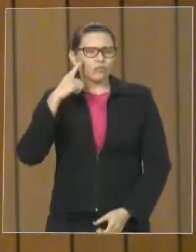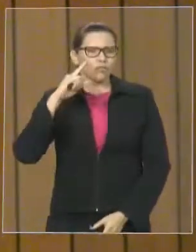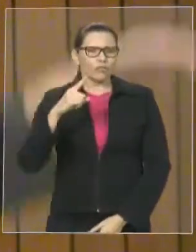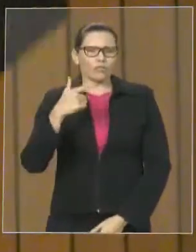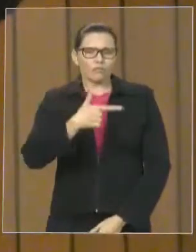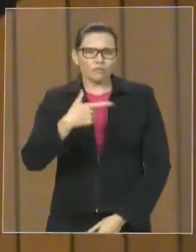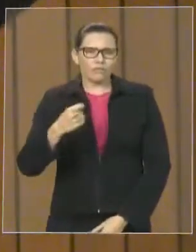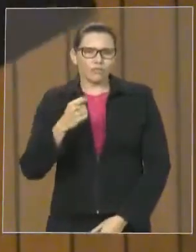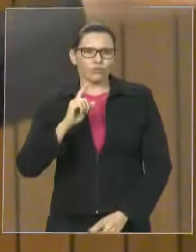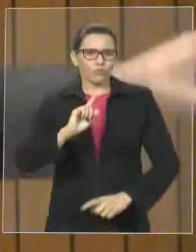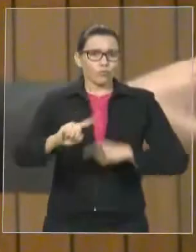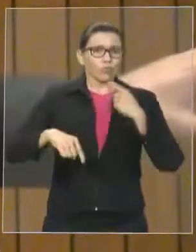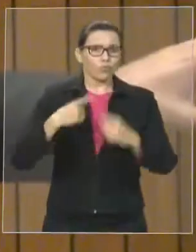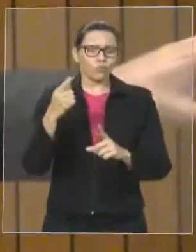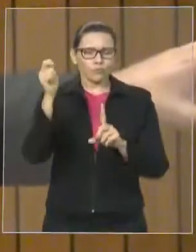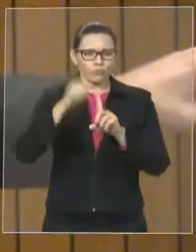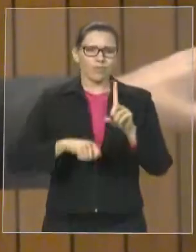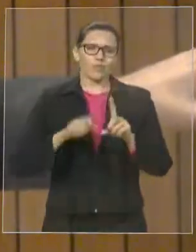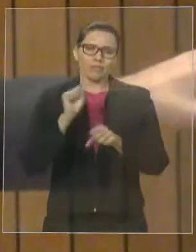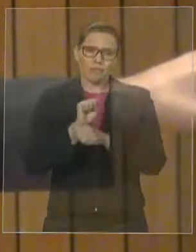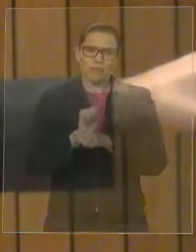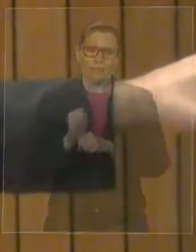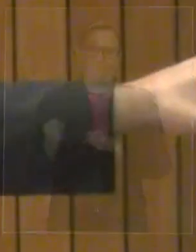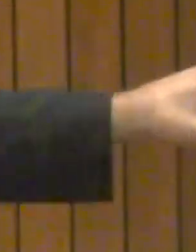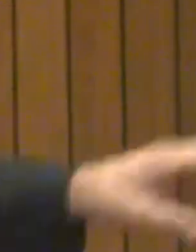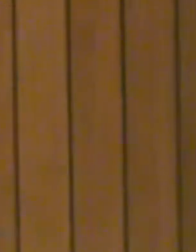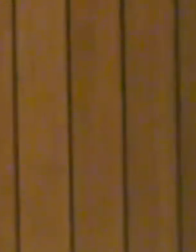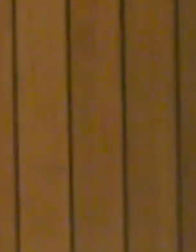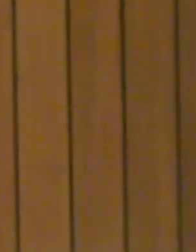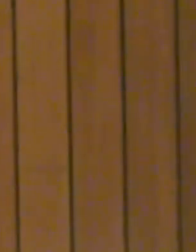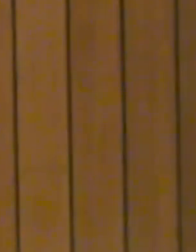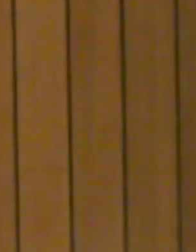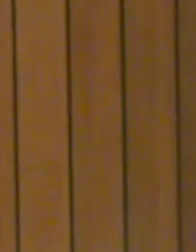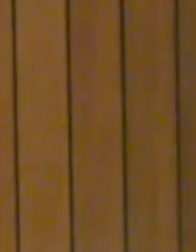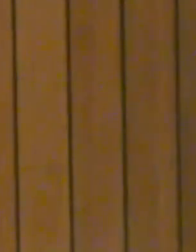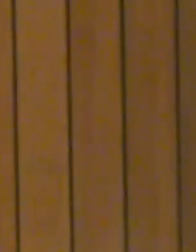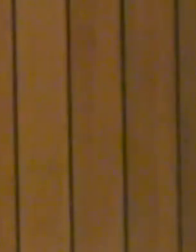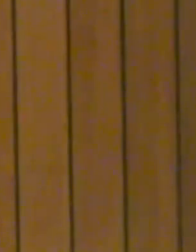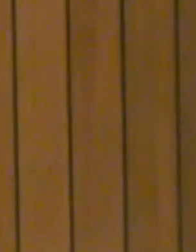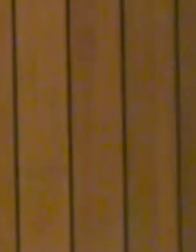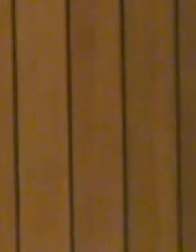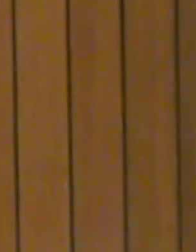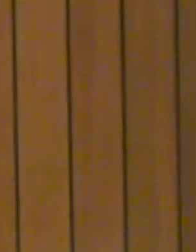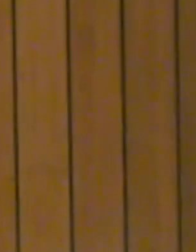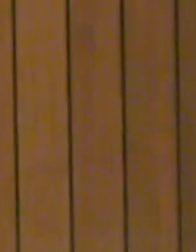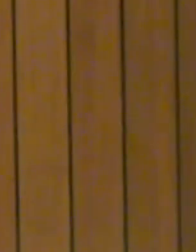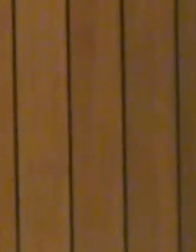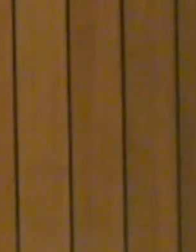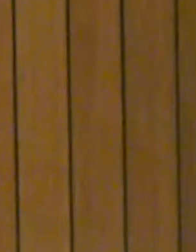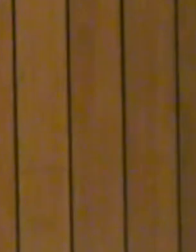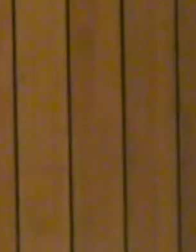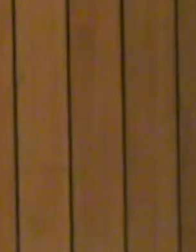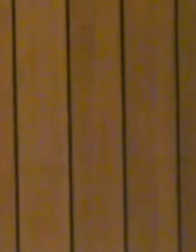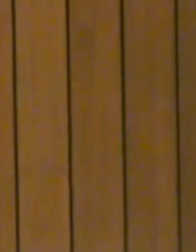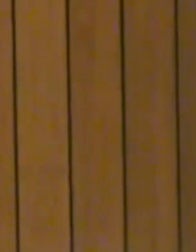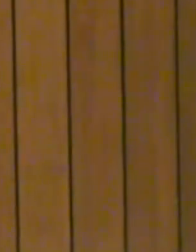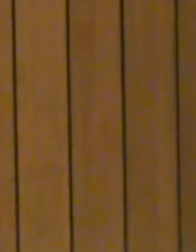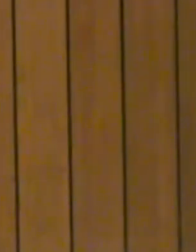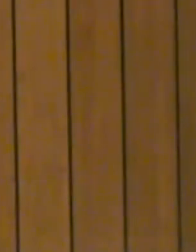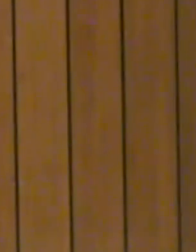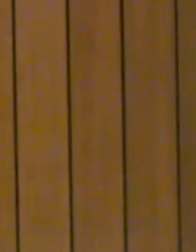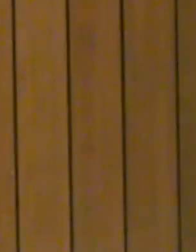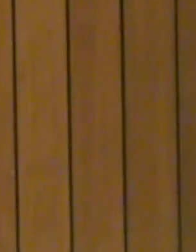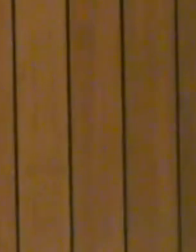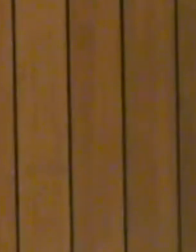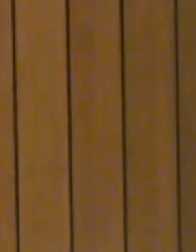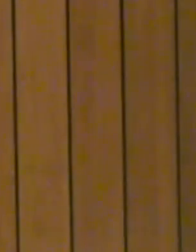ou seja, o comerciante recebia hoje a sua mercadoria e tinha até dia 20 do mês seguinte para apurar o